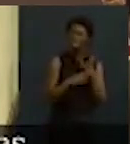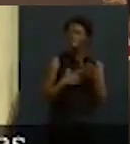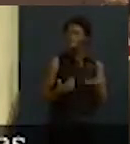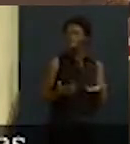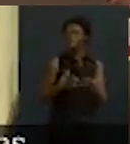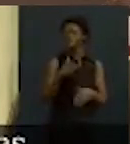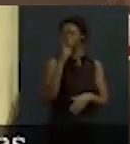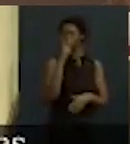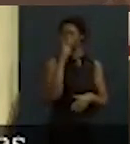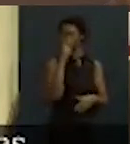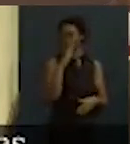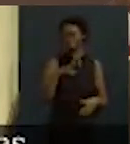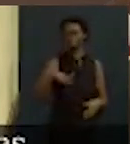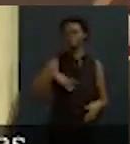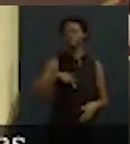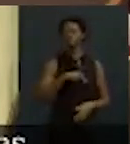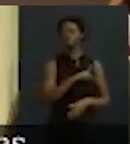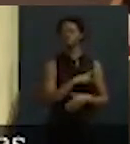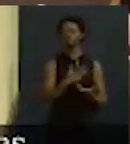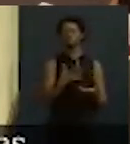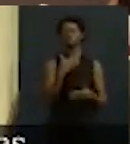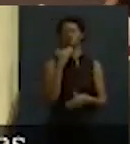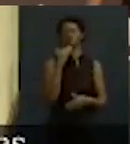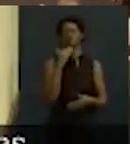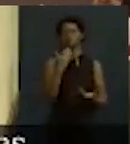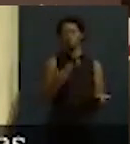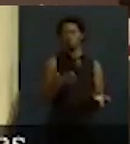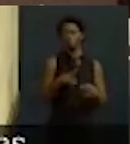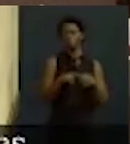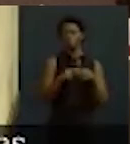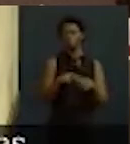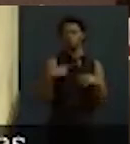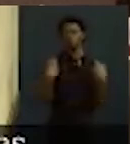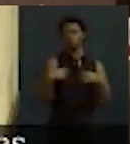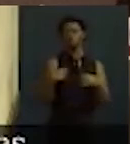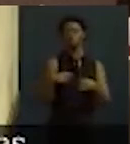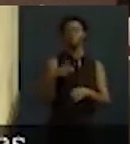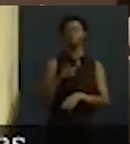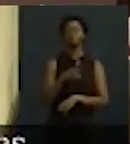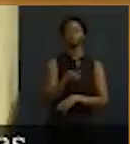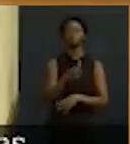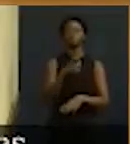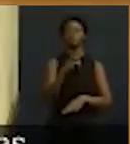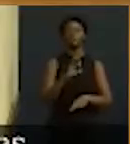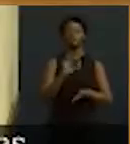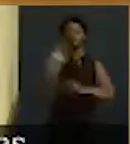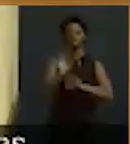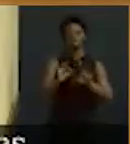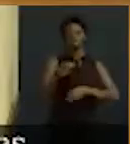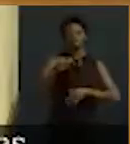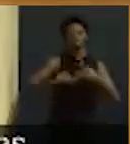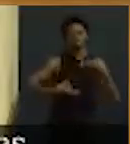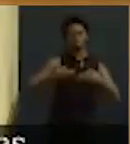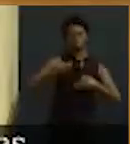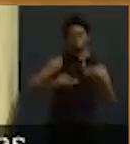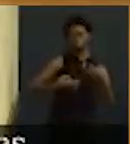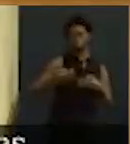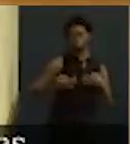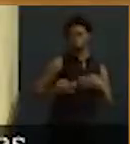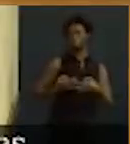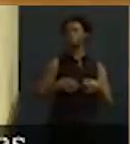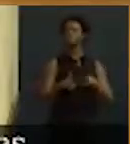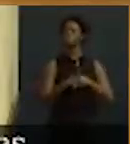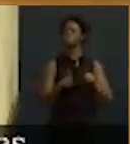o Ministério Público a atuar para a preservação da ordem jurídica e a fim de garantir à sociedade brasileira e